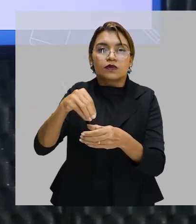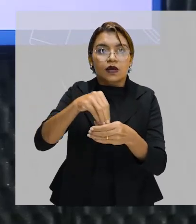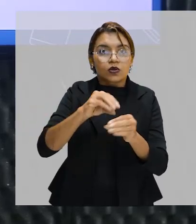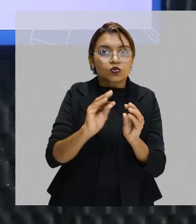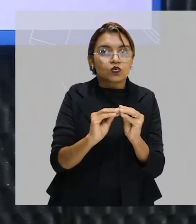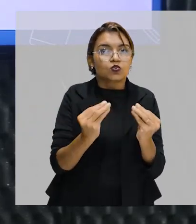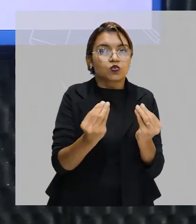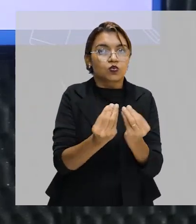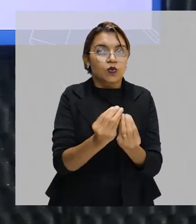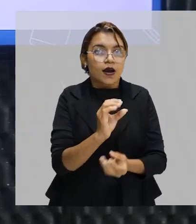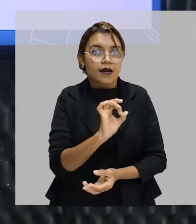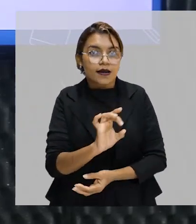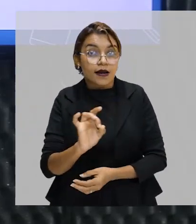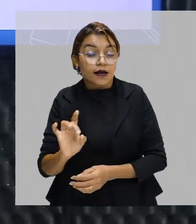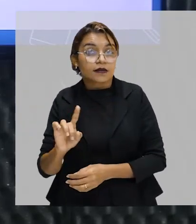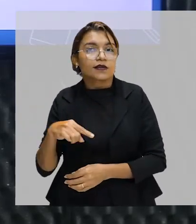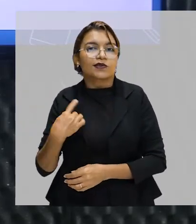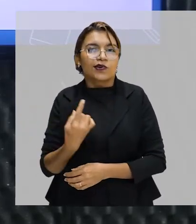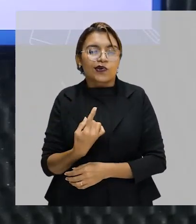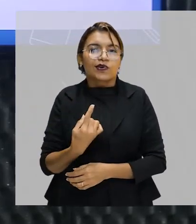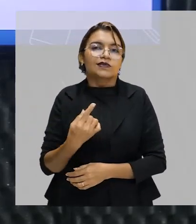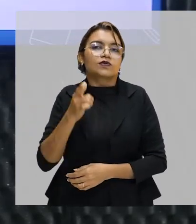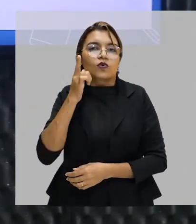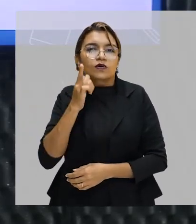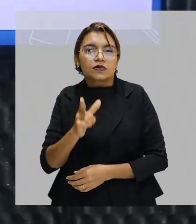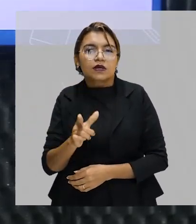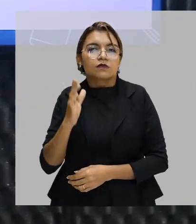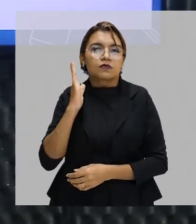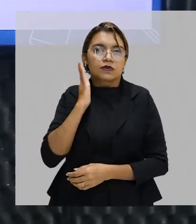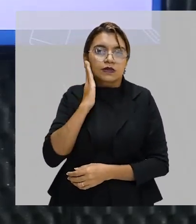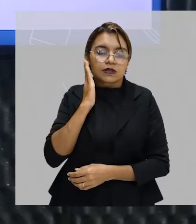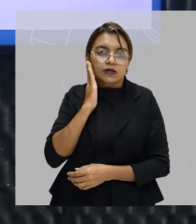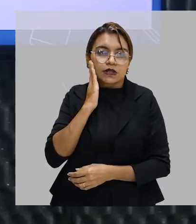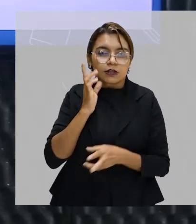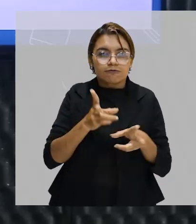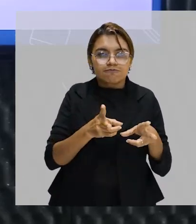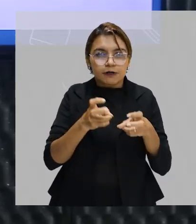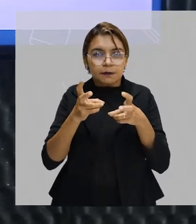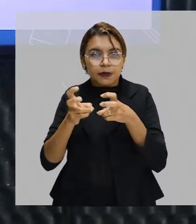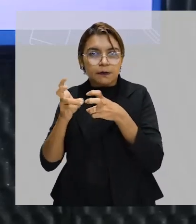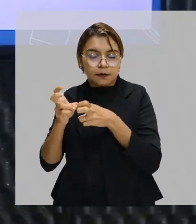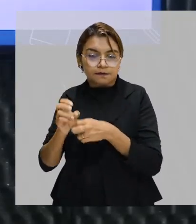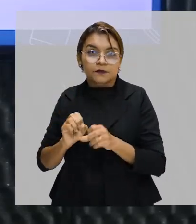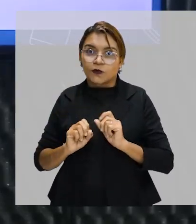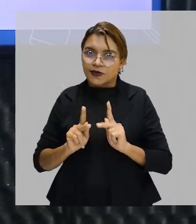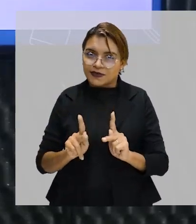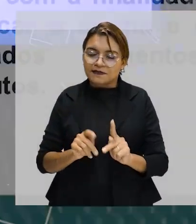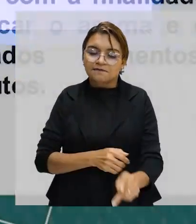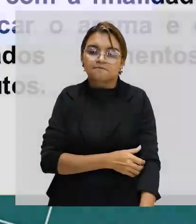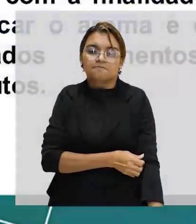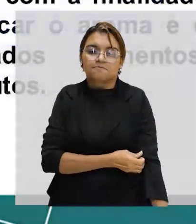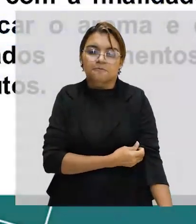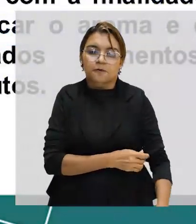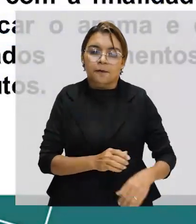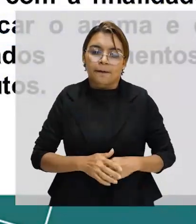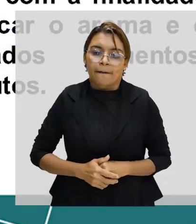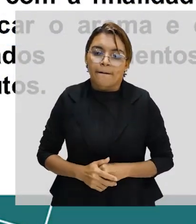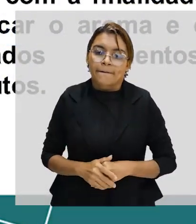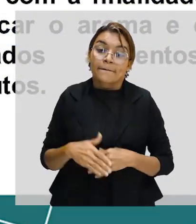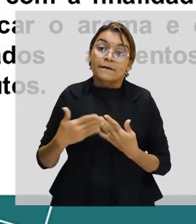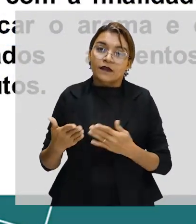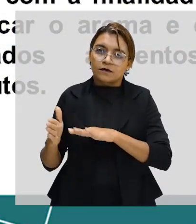compostos e, portanto, assim a gente vai conseguir fazer a devida identificação. Ok, turminha? Saindo